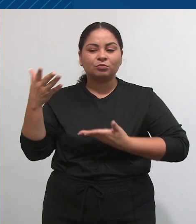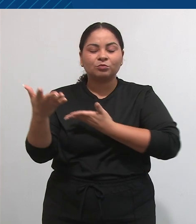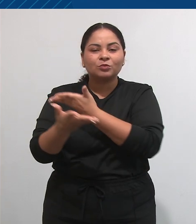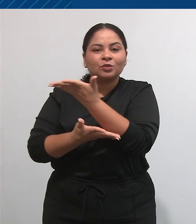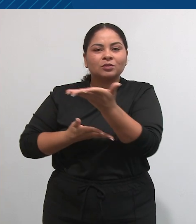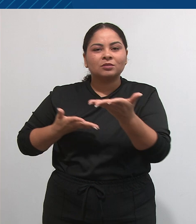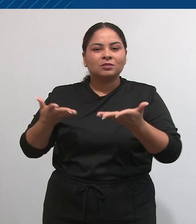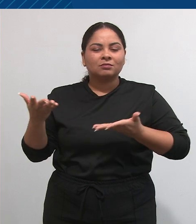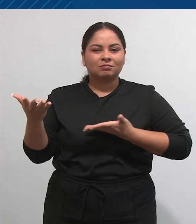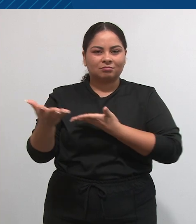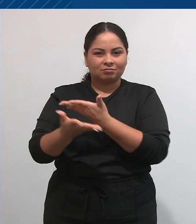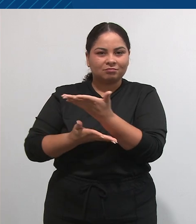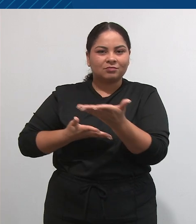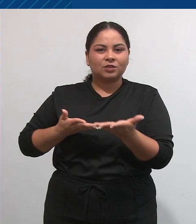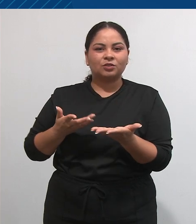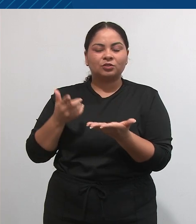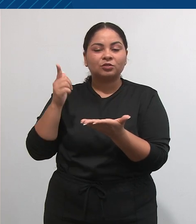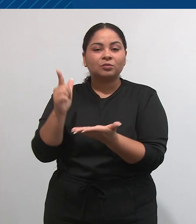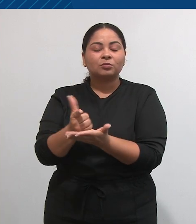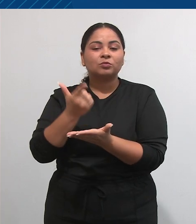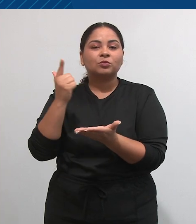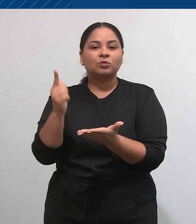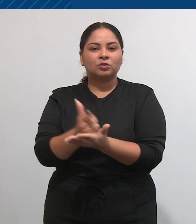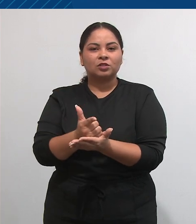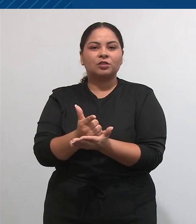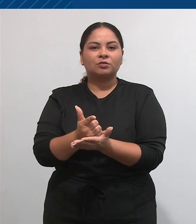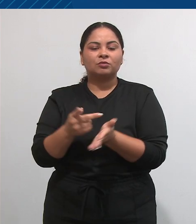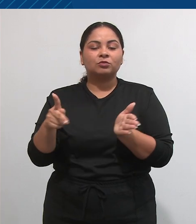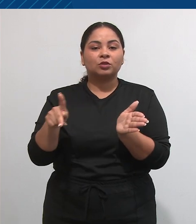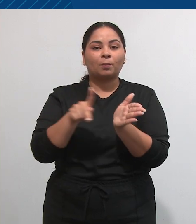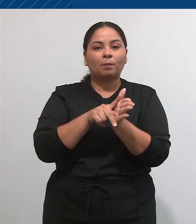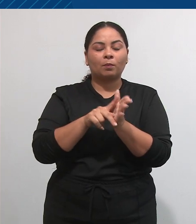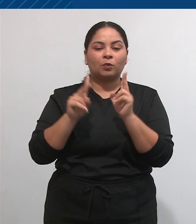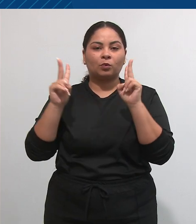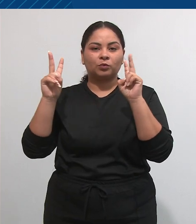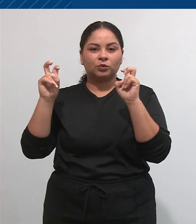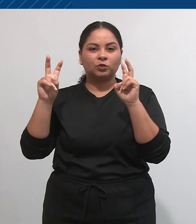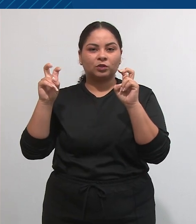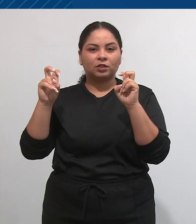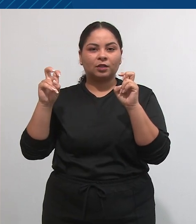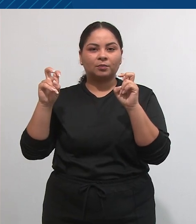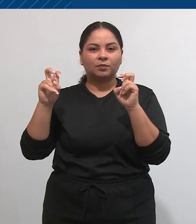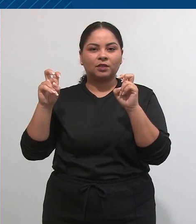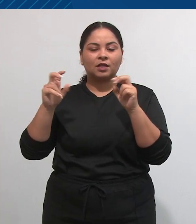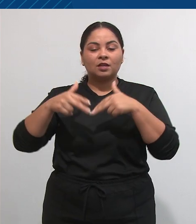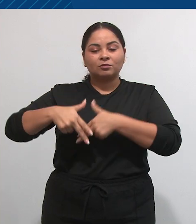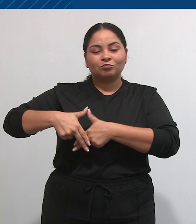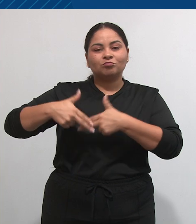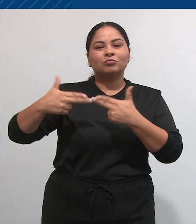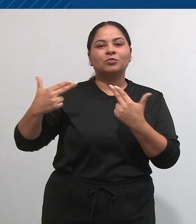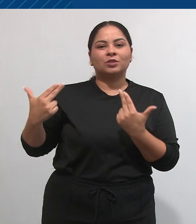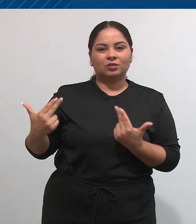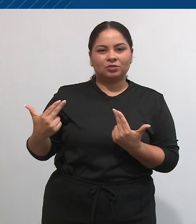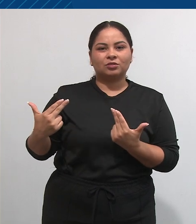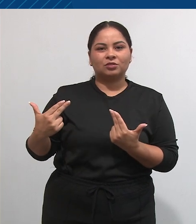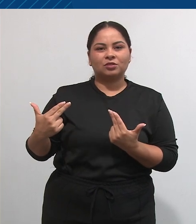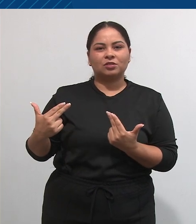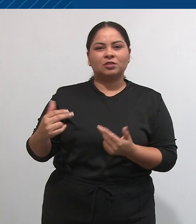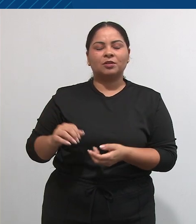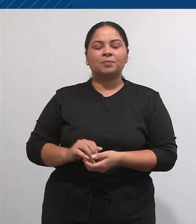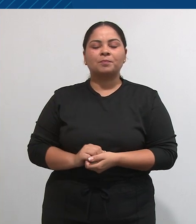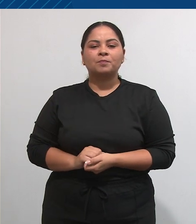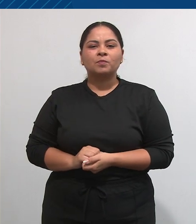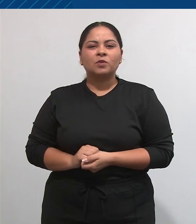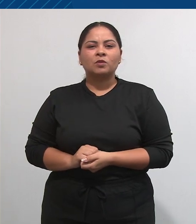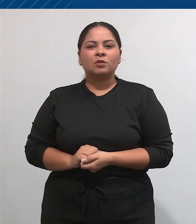ele tem livros, mas sobre essa questão étnico-racial na região do Espírito Santo, a partir da década de 80, ele faz